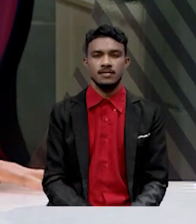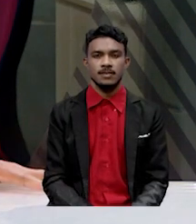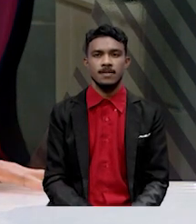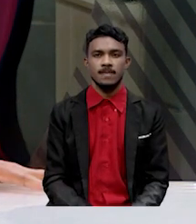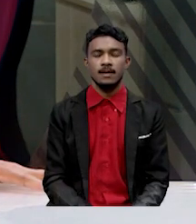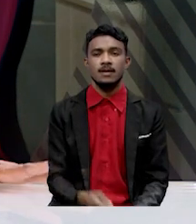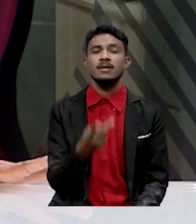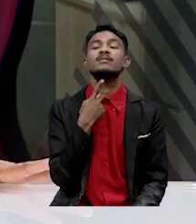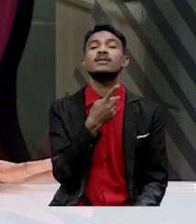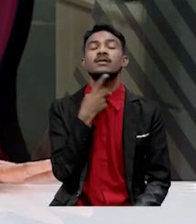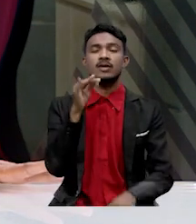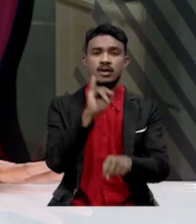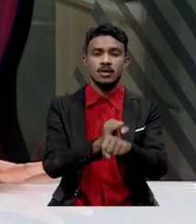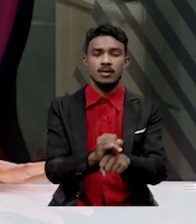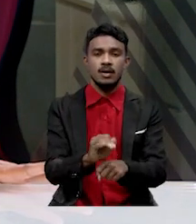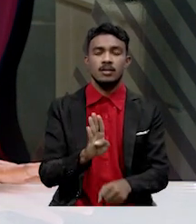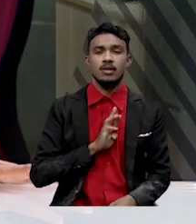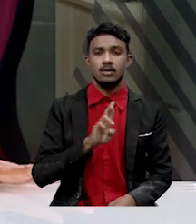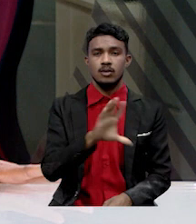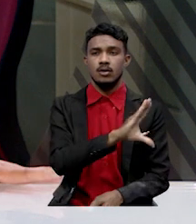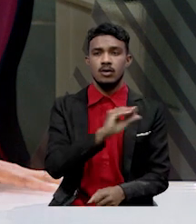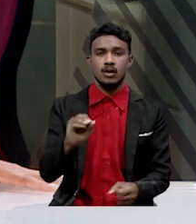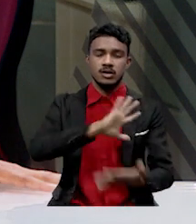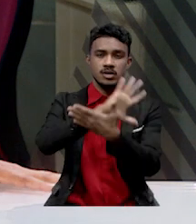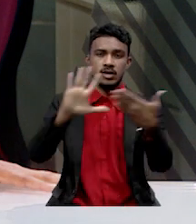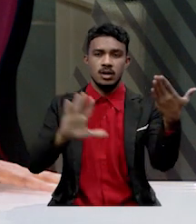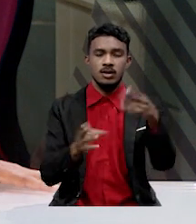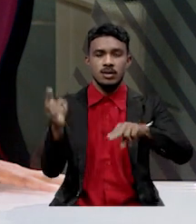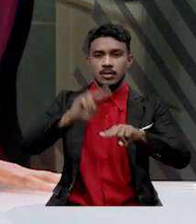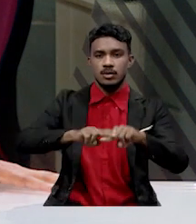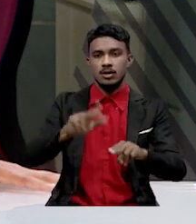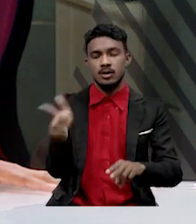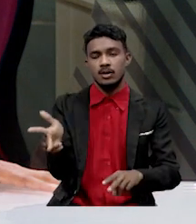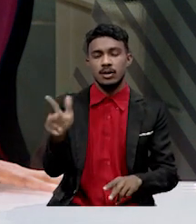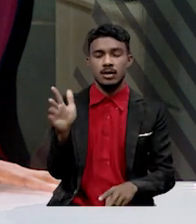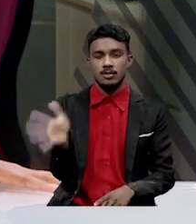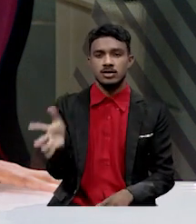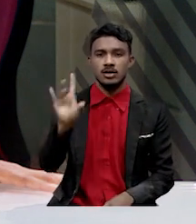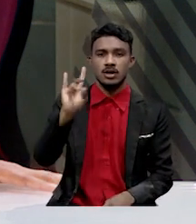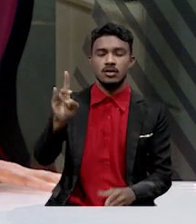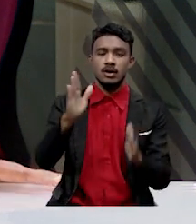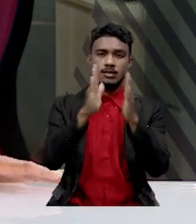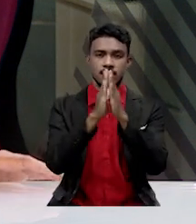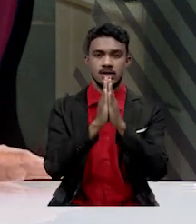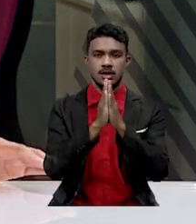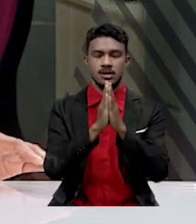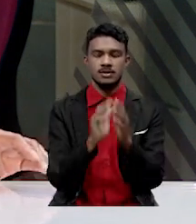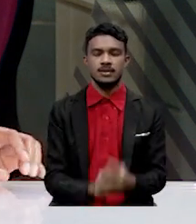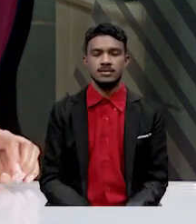Paróquia Sagrado Coração de Jesus Pecora celebra aniversário Padre Emanuel Resinghito com missa agradecimento.